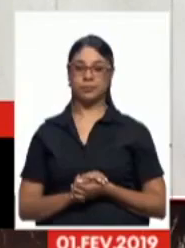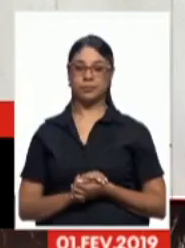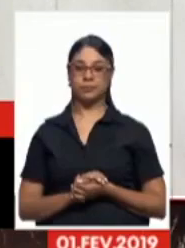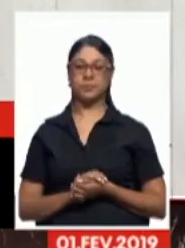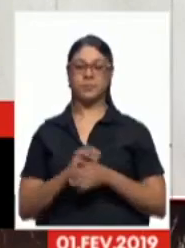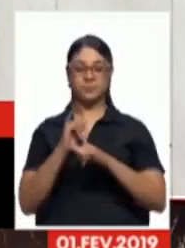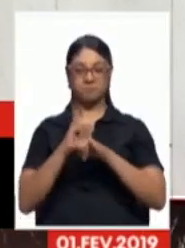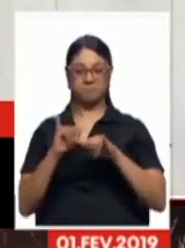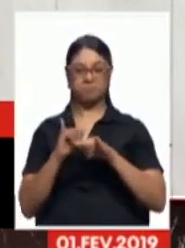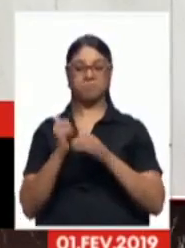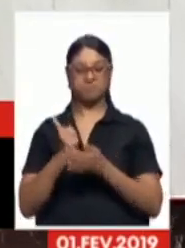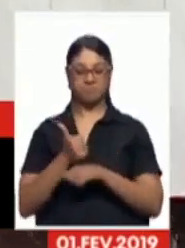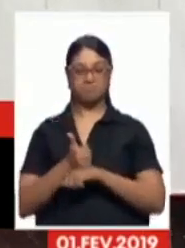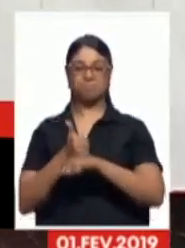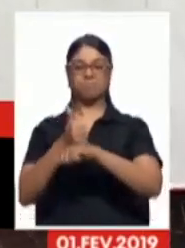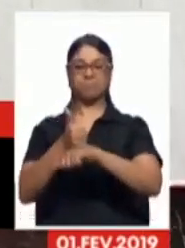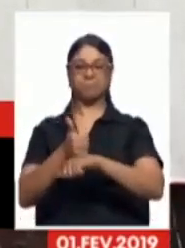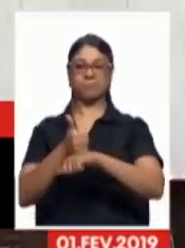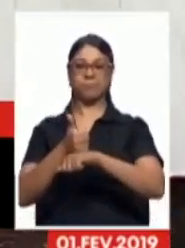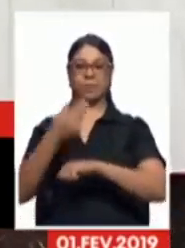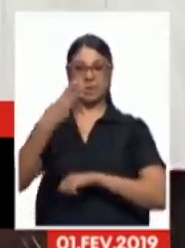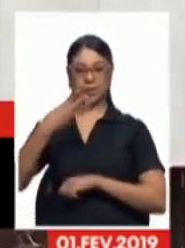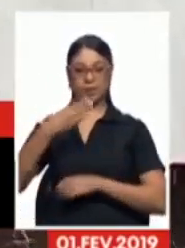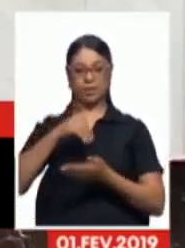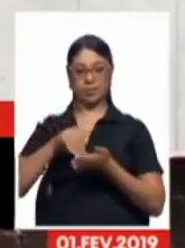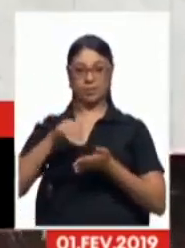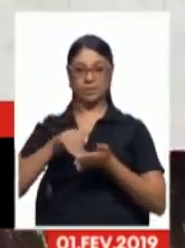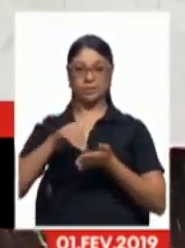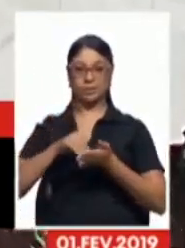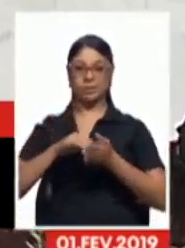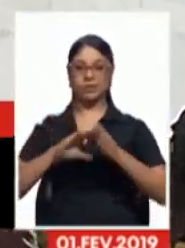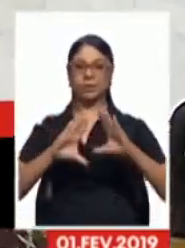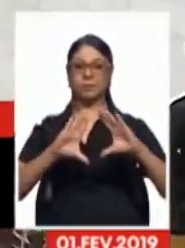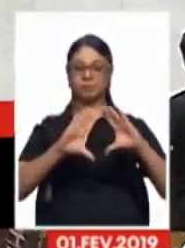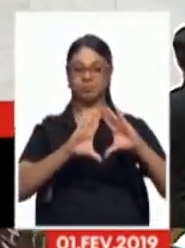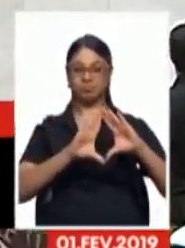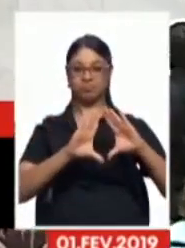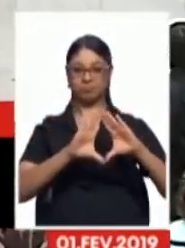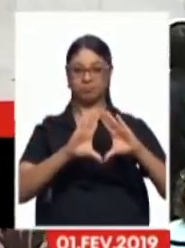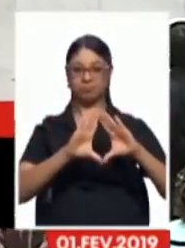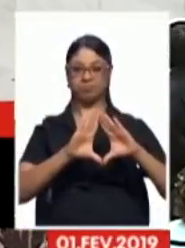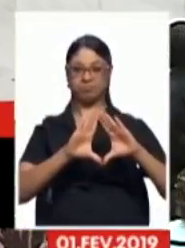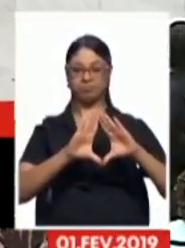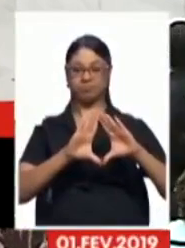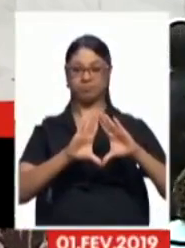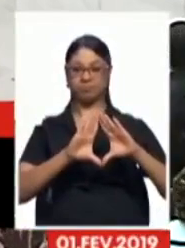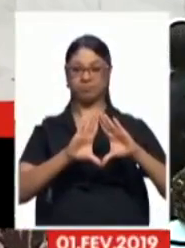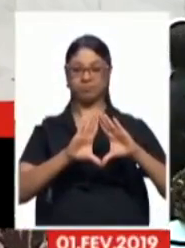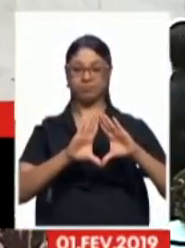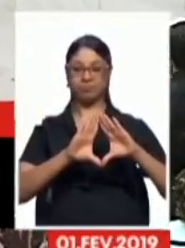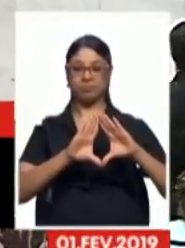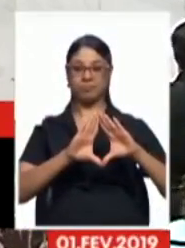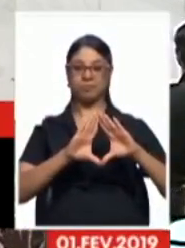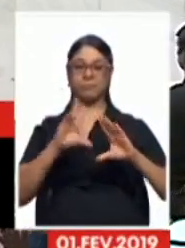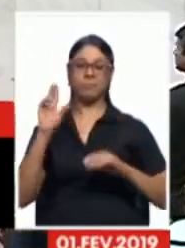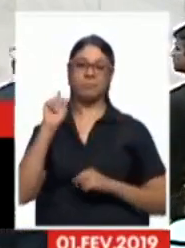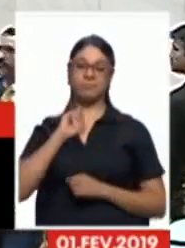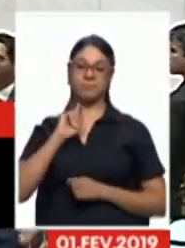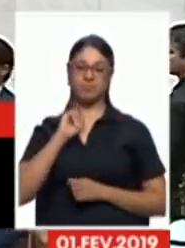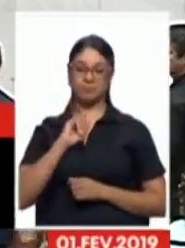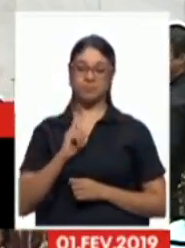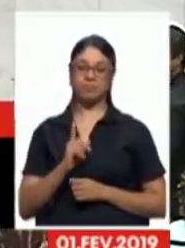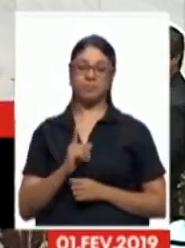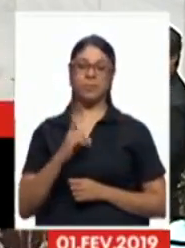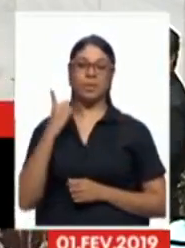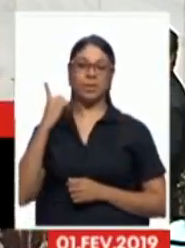Declaro empossado como terceiro secretário da Assembleia Legislativa do Estado de Minas Gerais, o